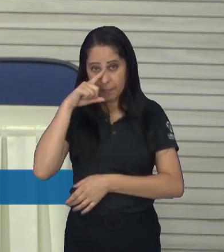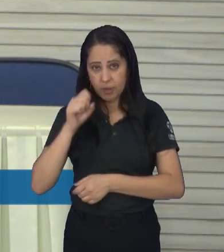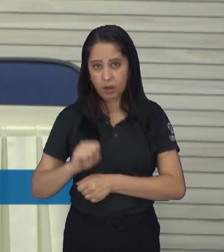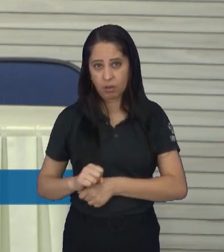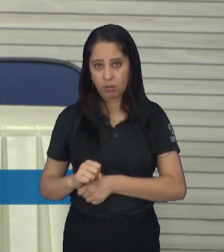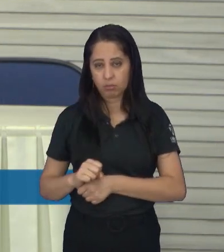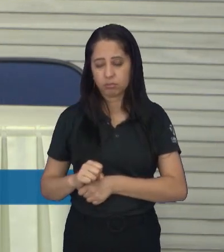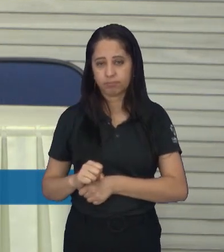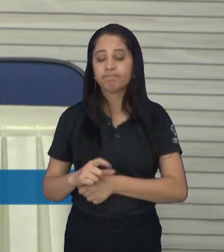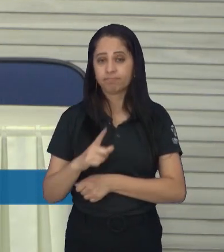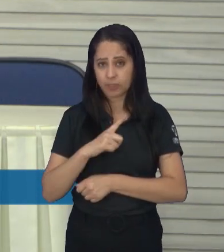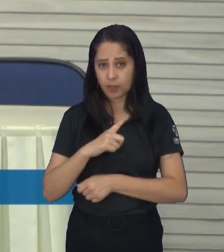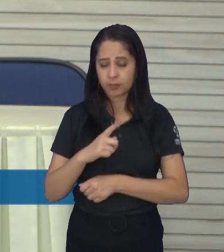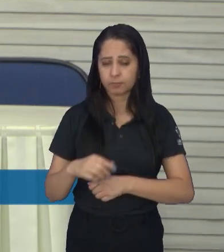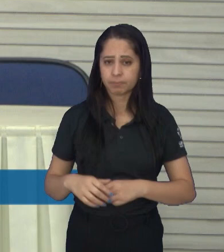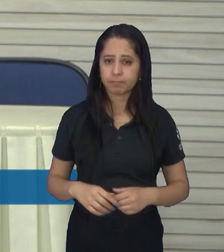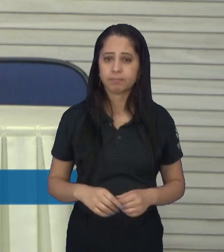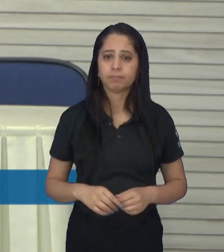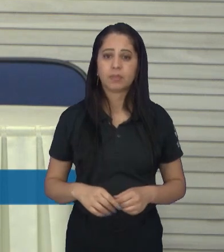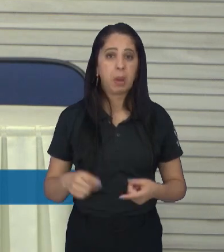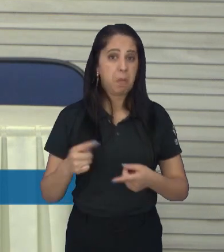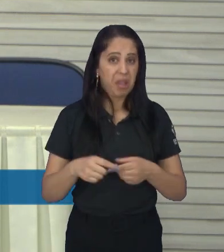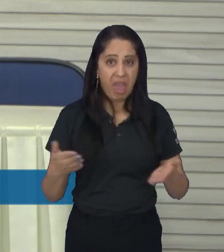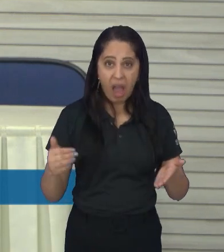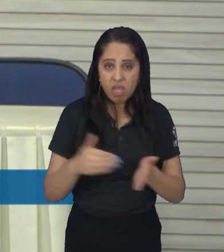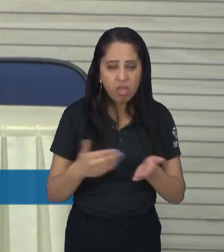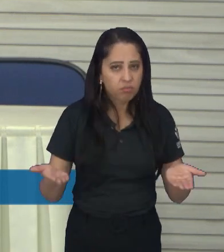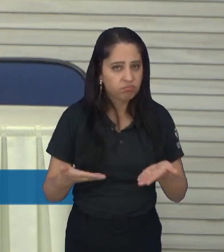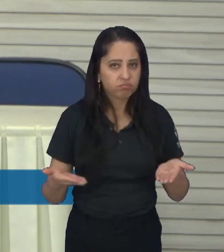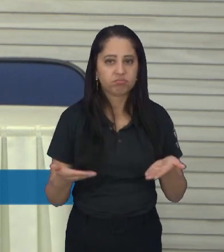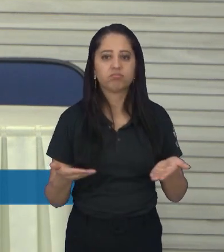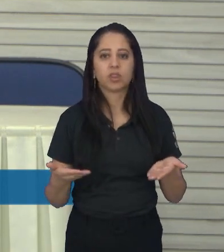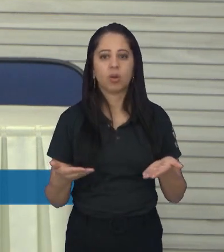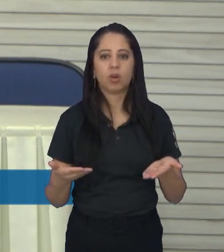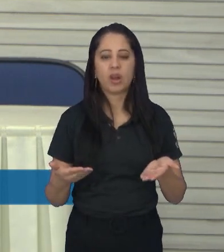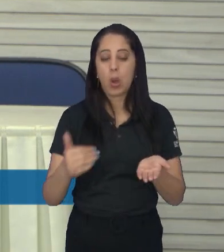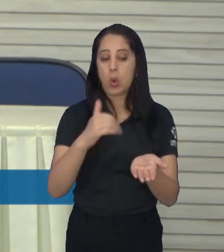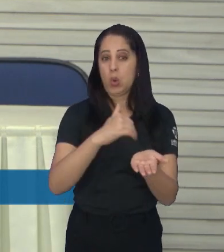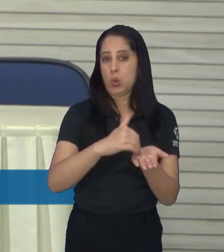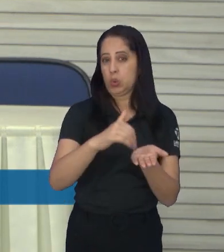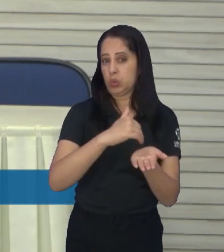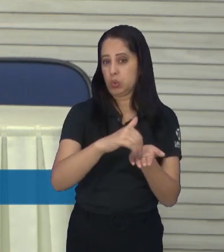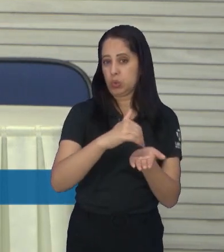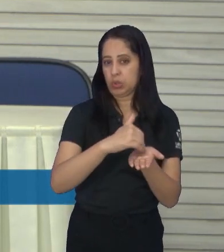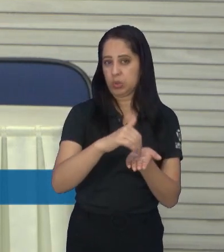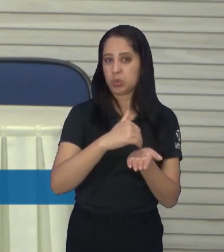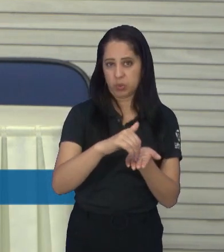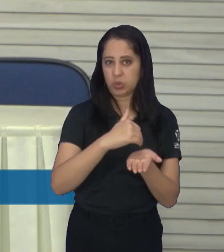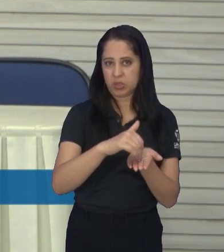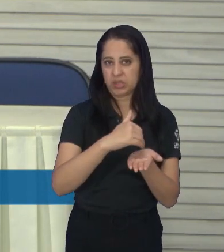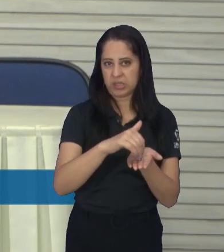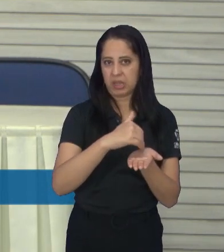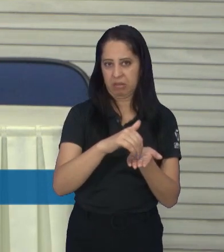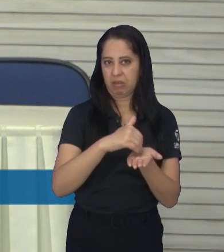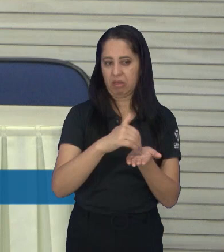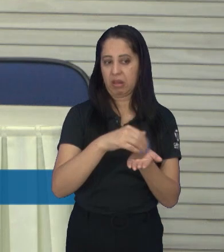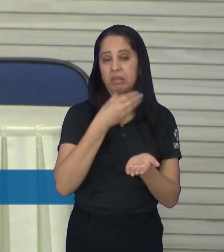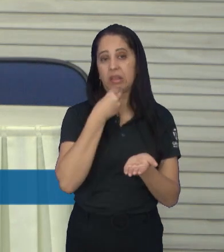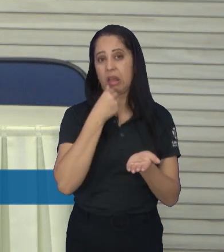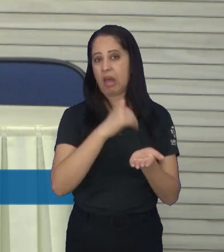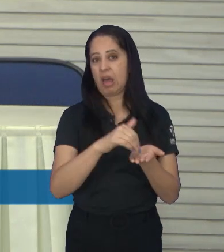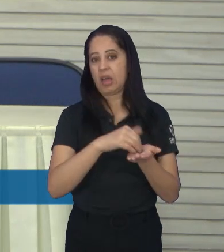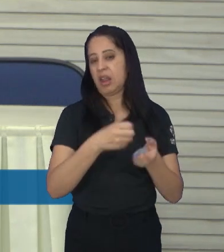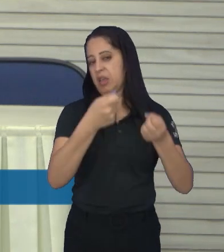saber se isso foi levado em consideração porque Até onde eu sei o secretário de Urbanismo e sustentabilidade